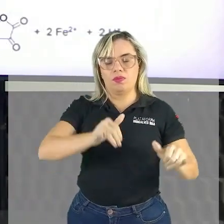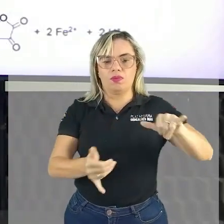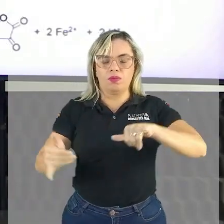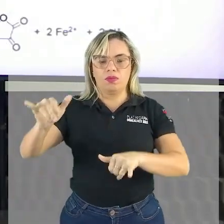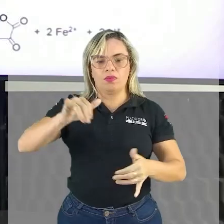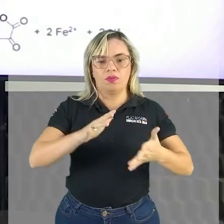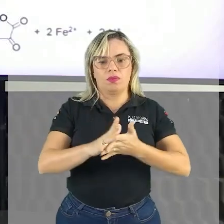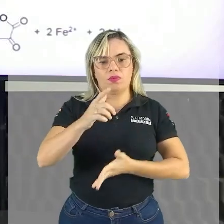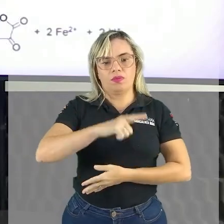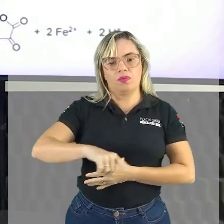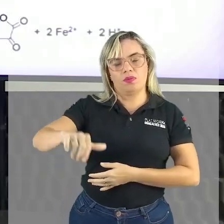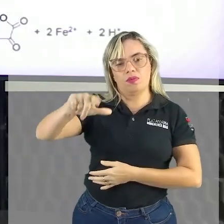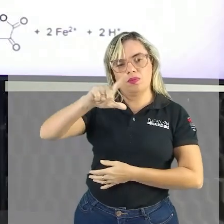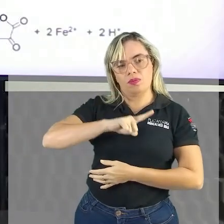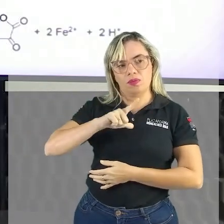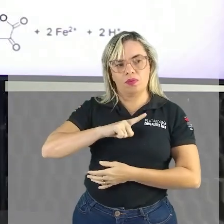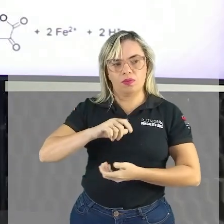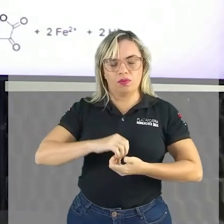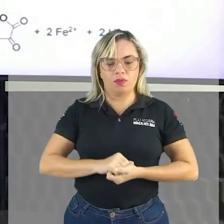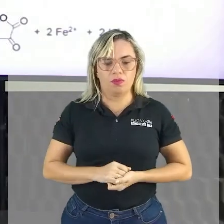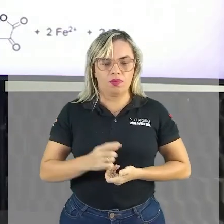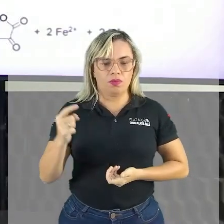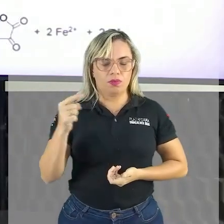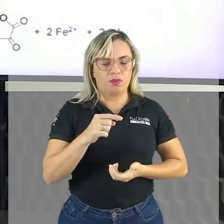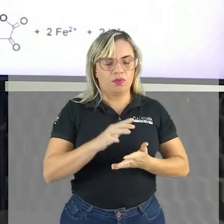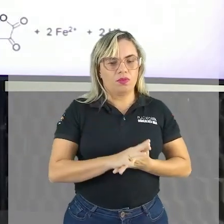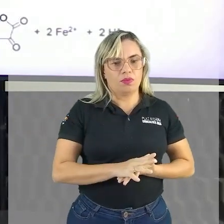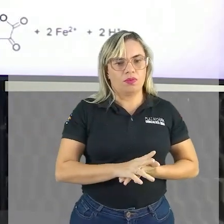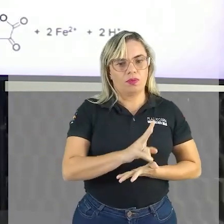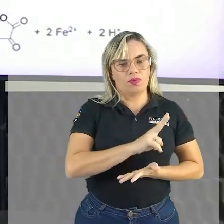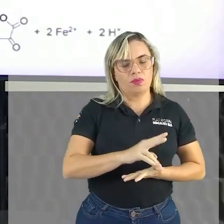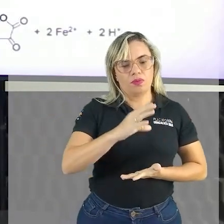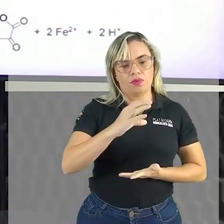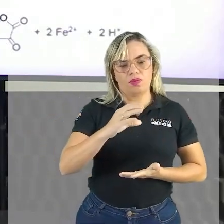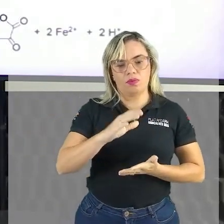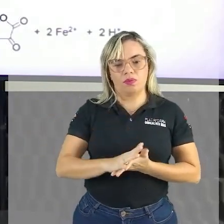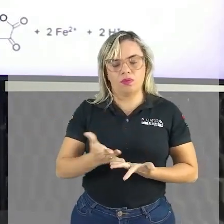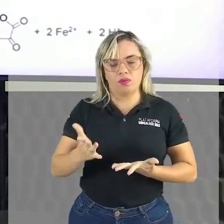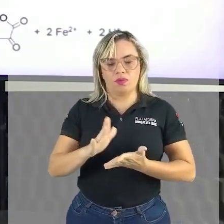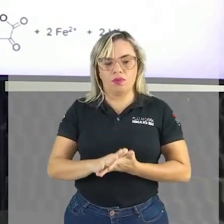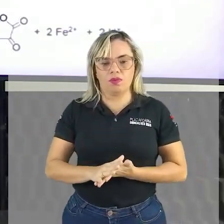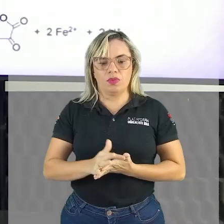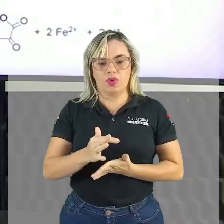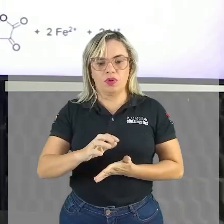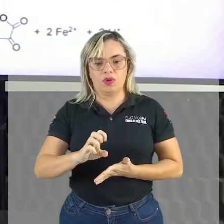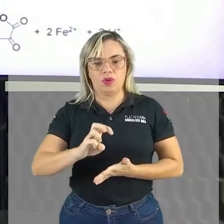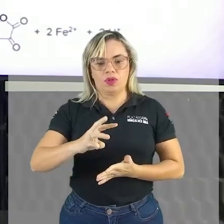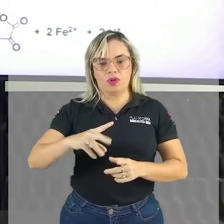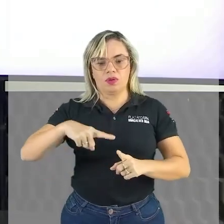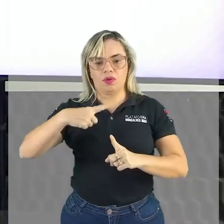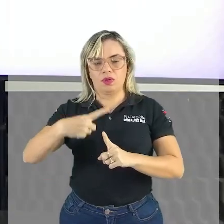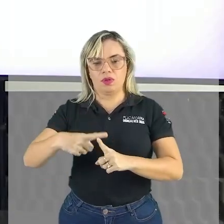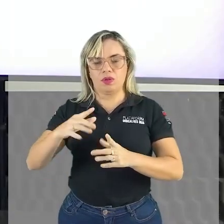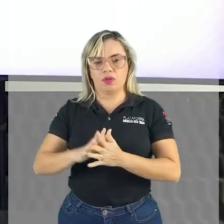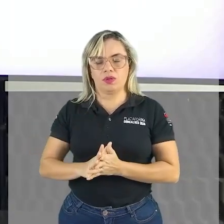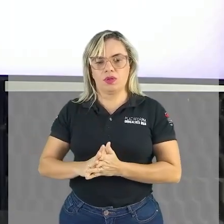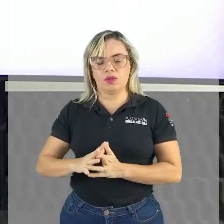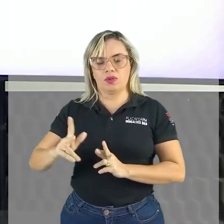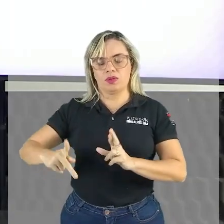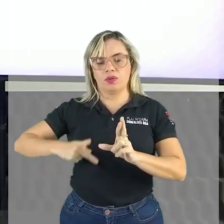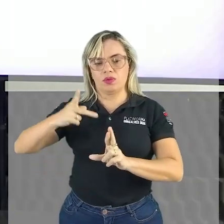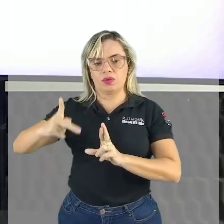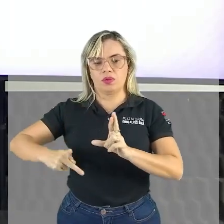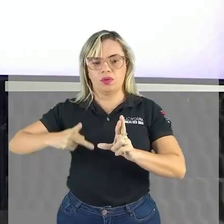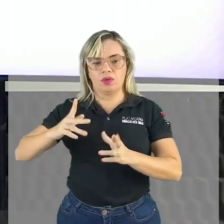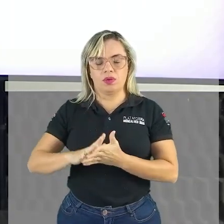que você tem a vitamina C, o ferro te dando aqueles produtos bem ali. Aí ele fala o seguinte,